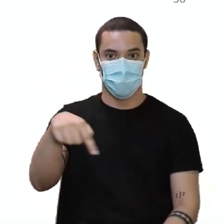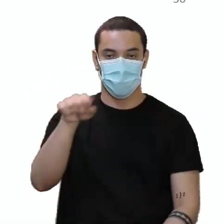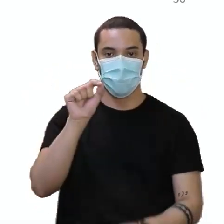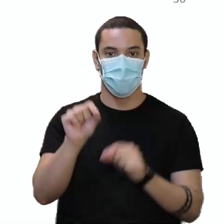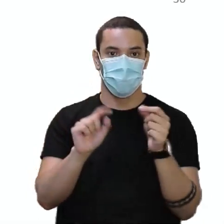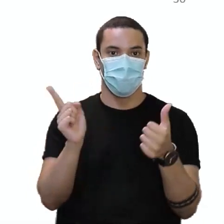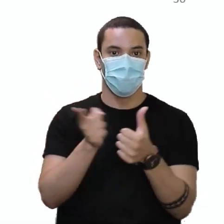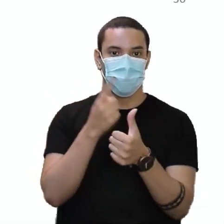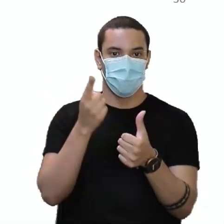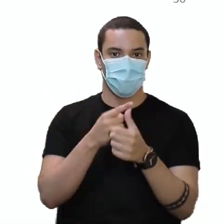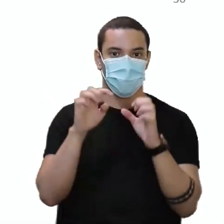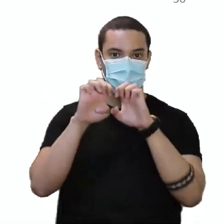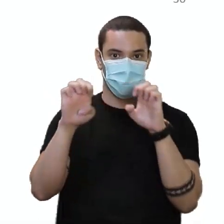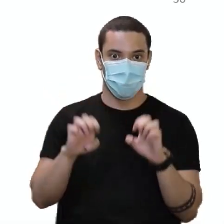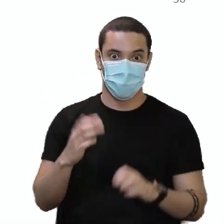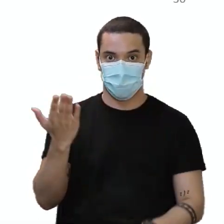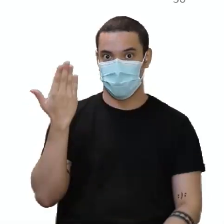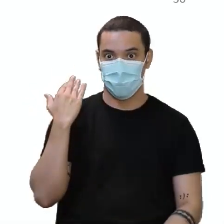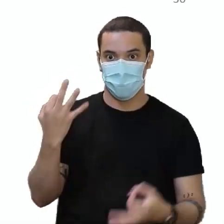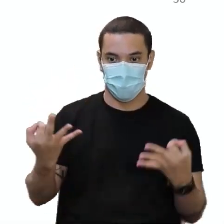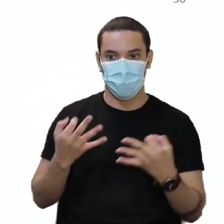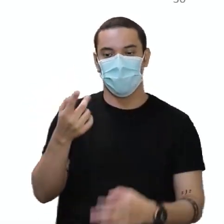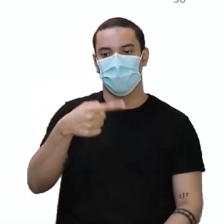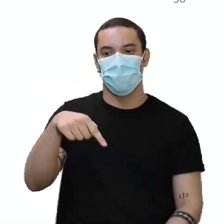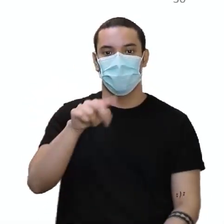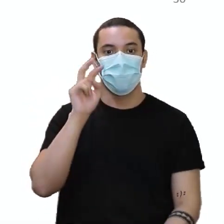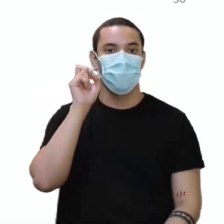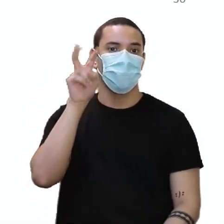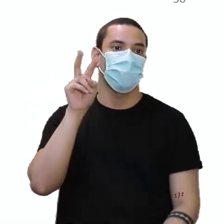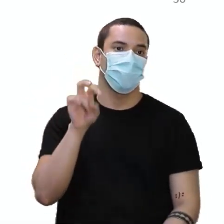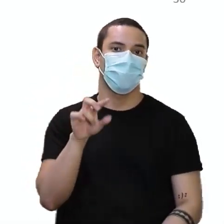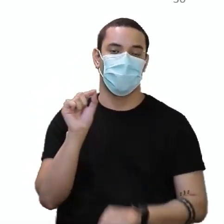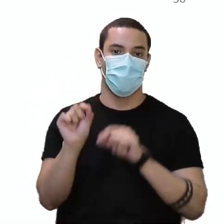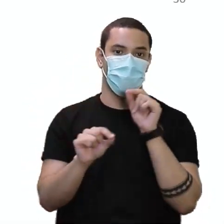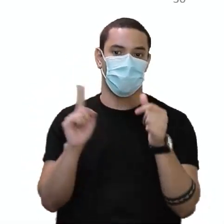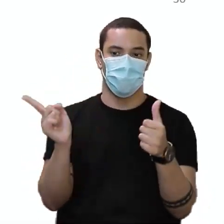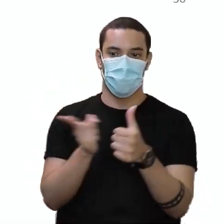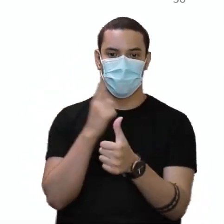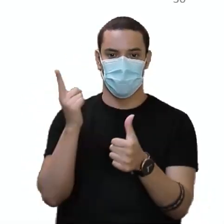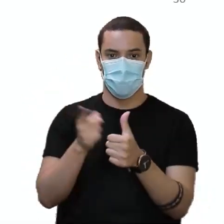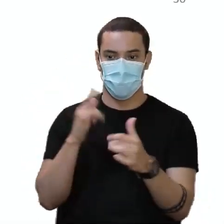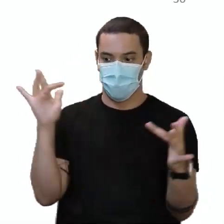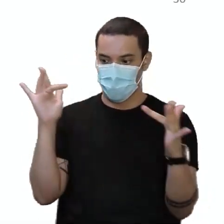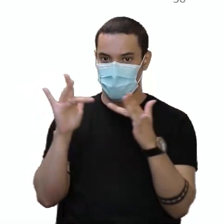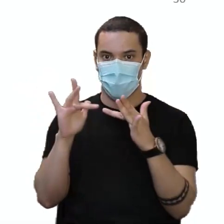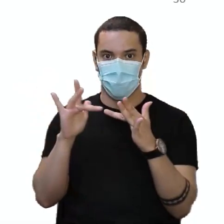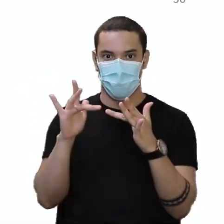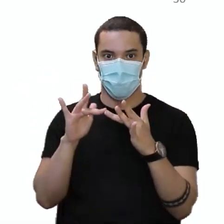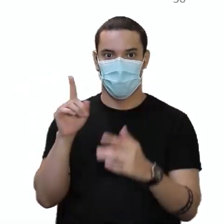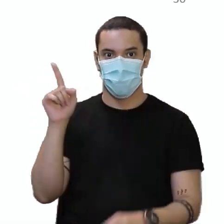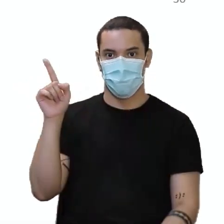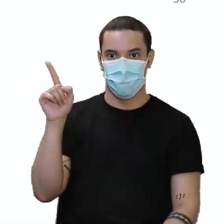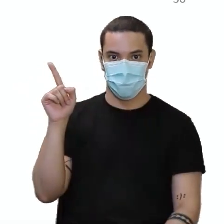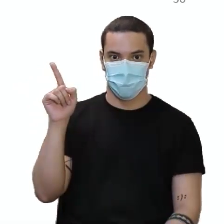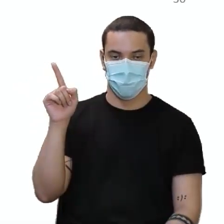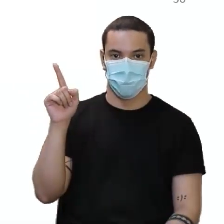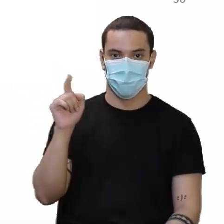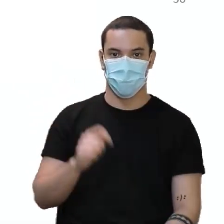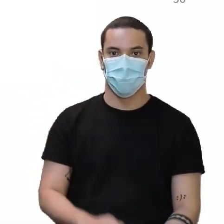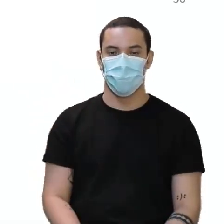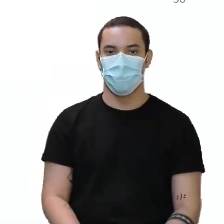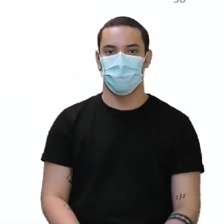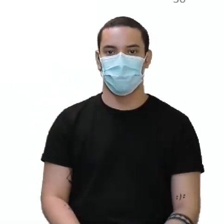primeira estrutura do passado perfeito, onde vocês viram pela primeira vez assim, we had been through